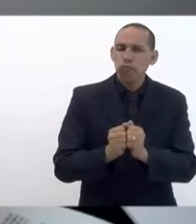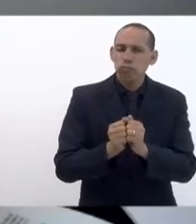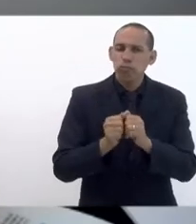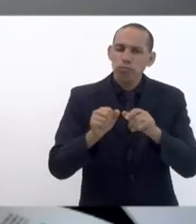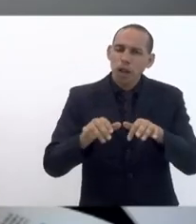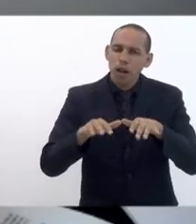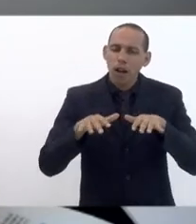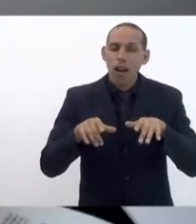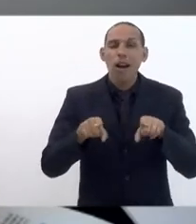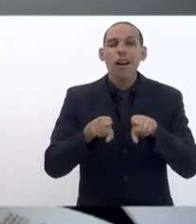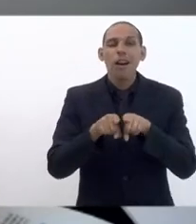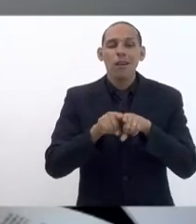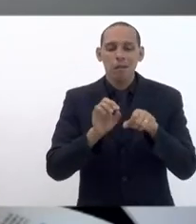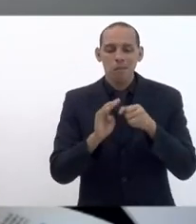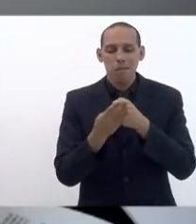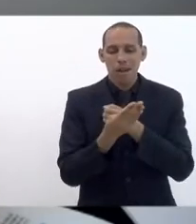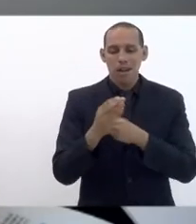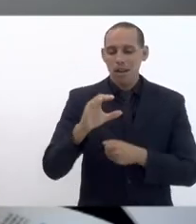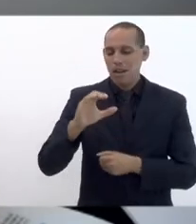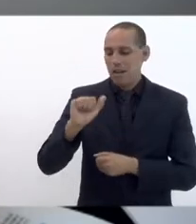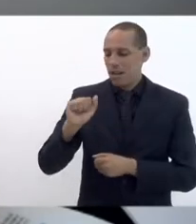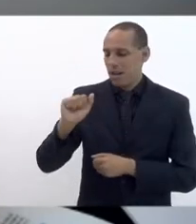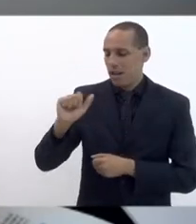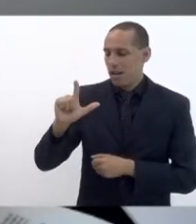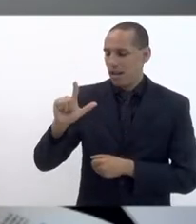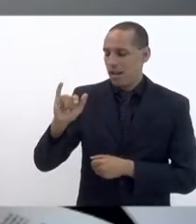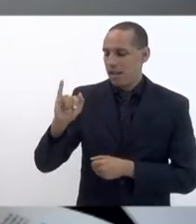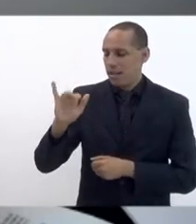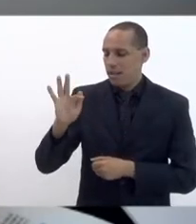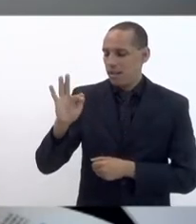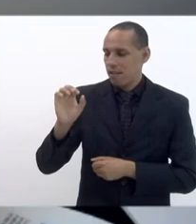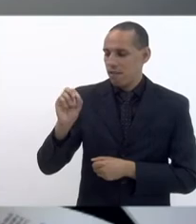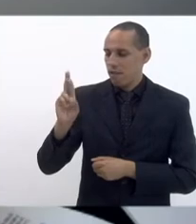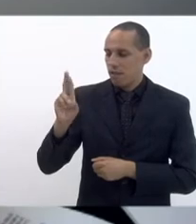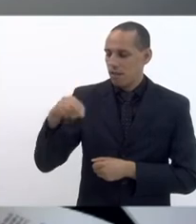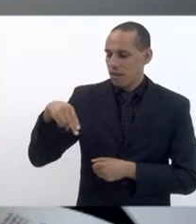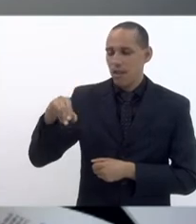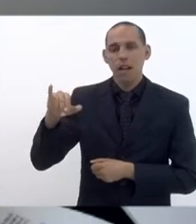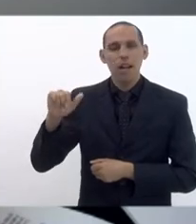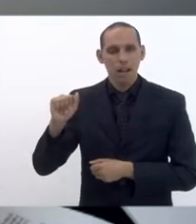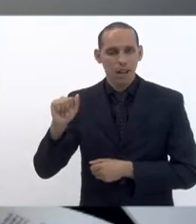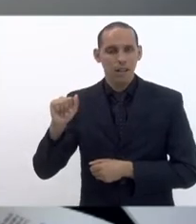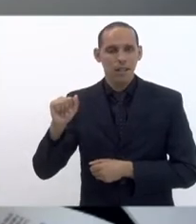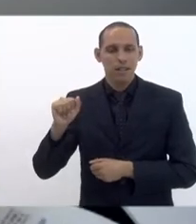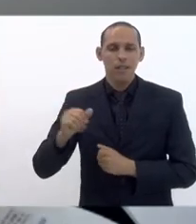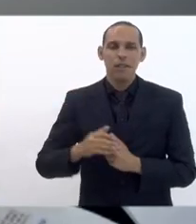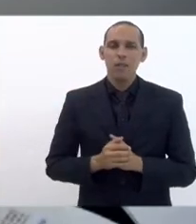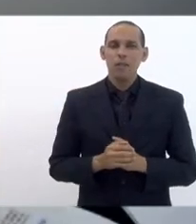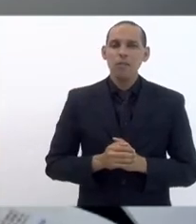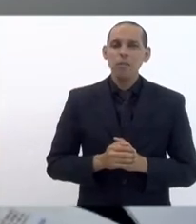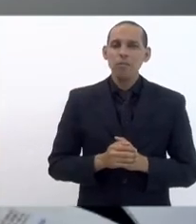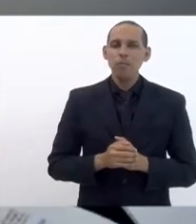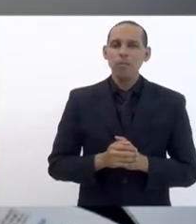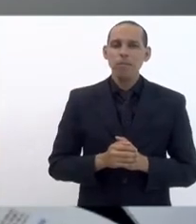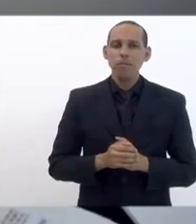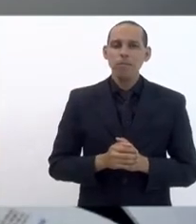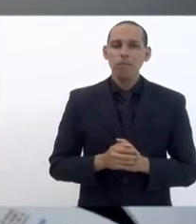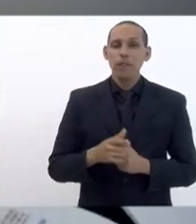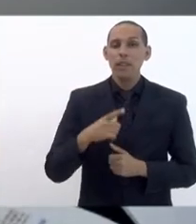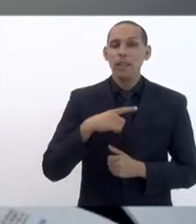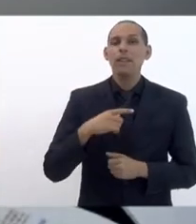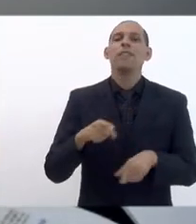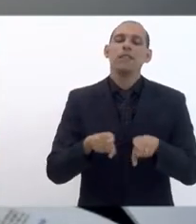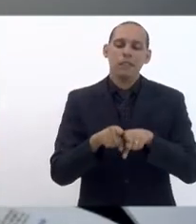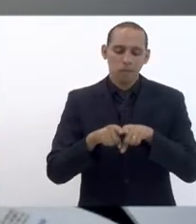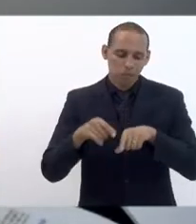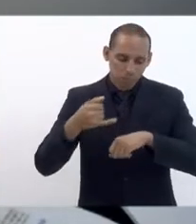bairro Califórnia, sobre essa outra experiência que envolvia ali Volta